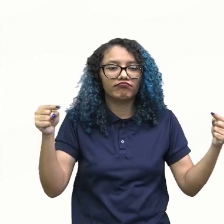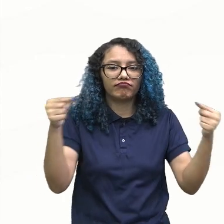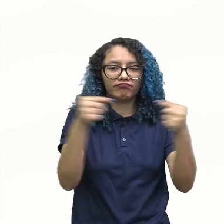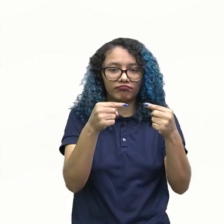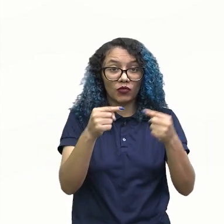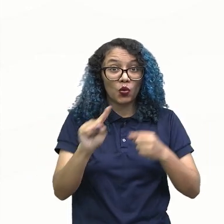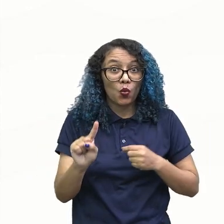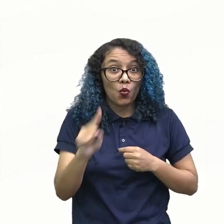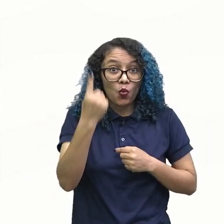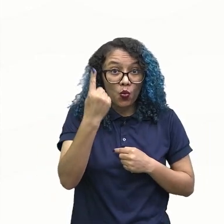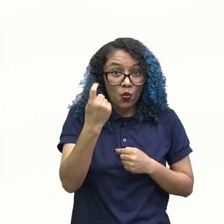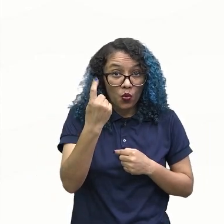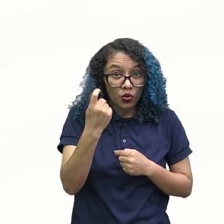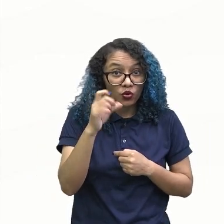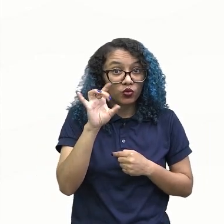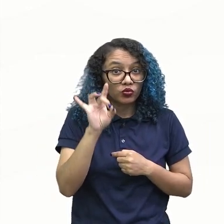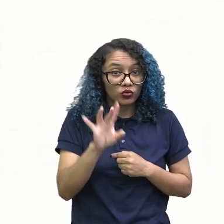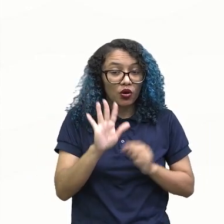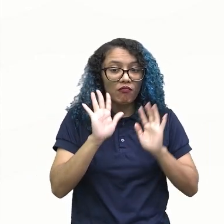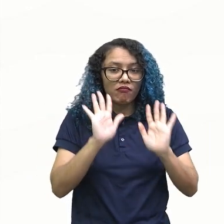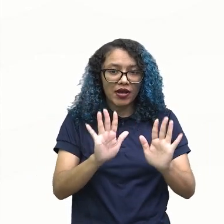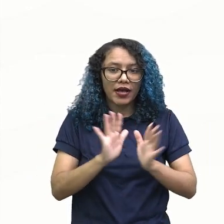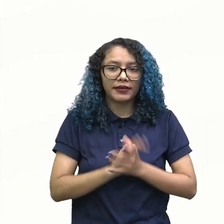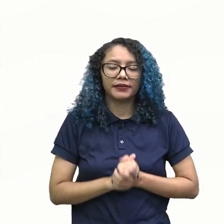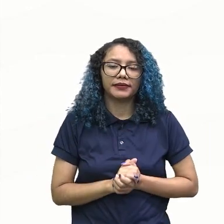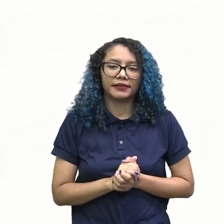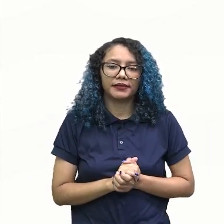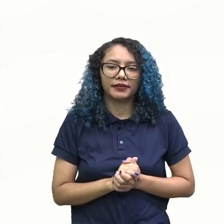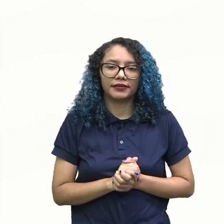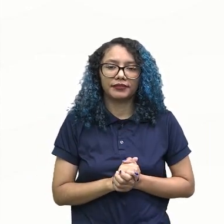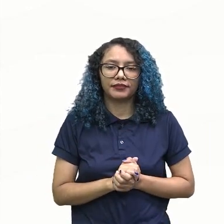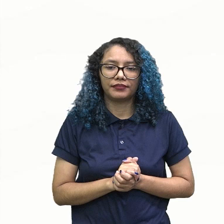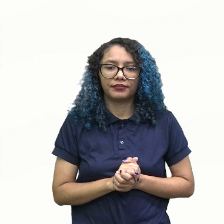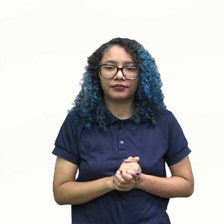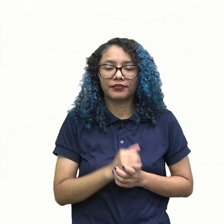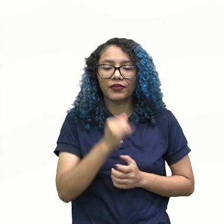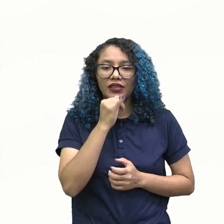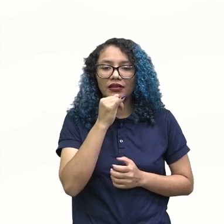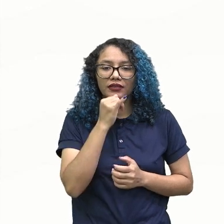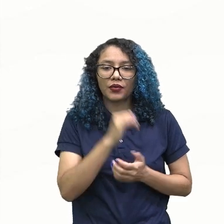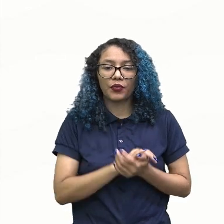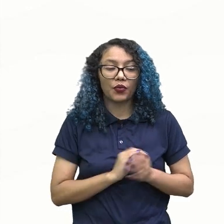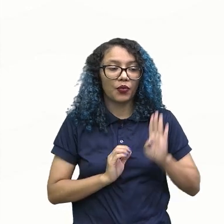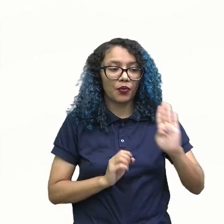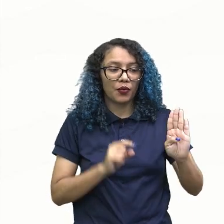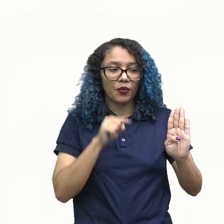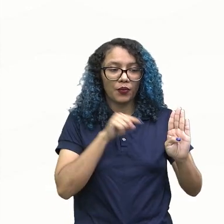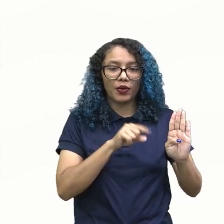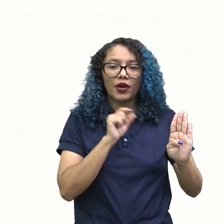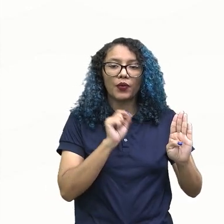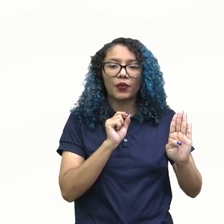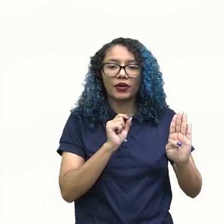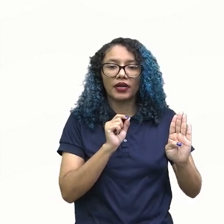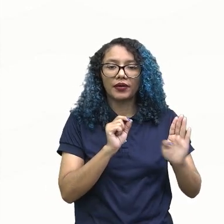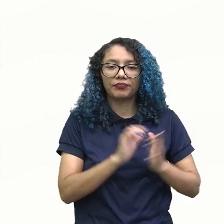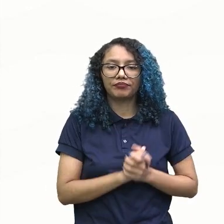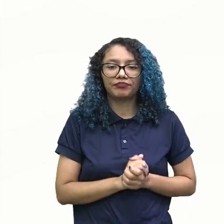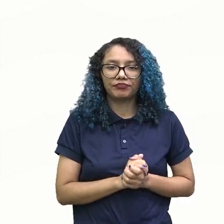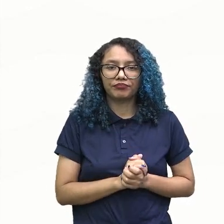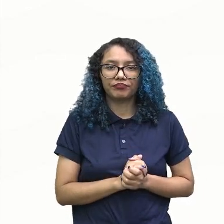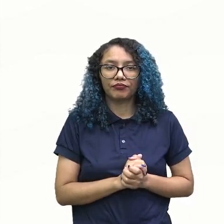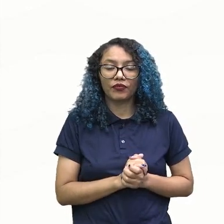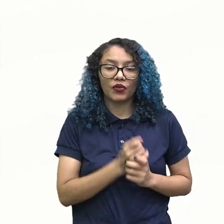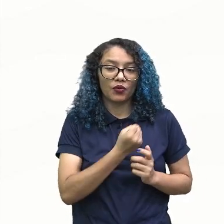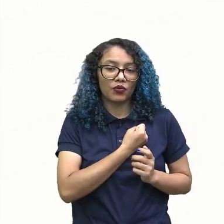elemento aqui. Mas isso não quer dizer que lá no conjunto B vai ser o mesmo elemento que